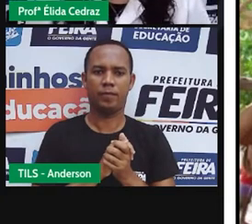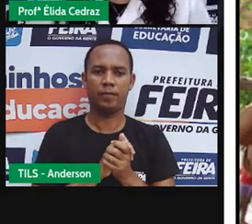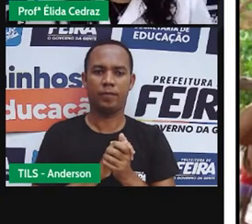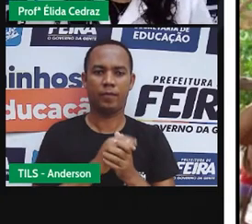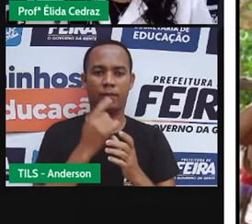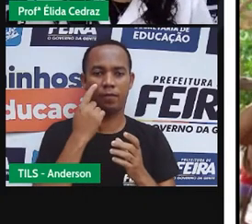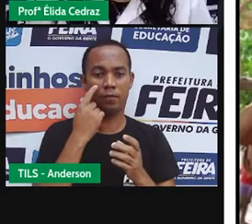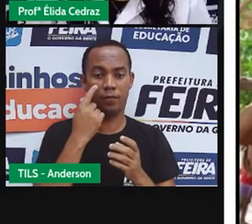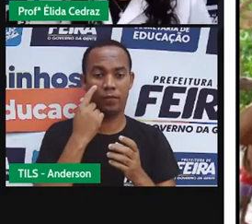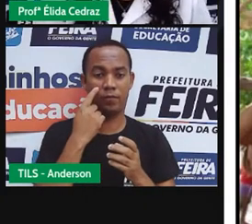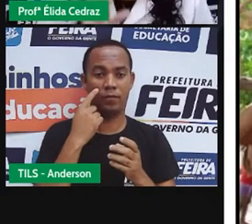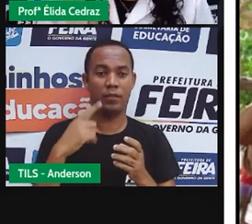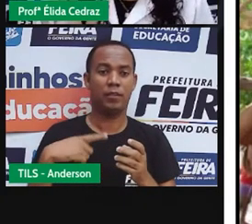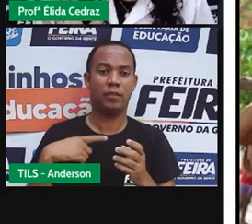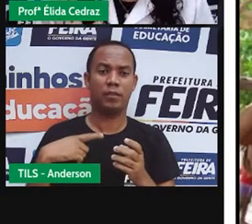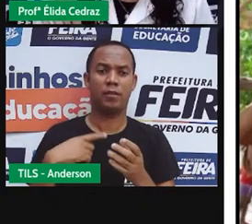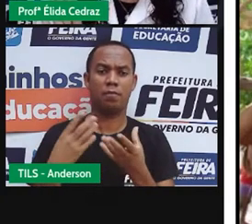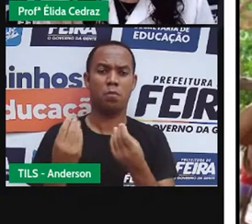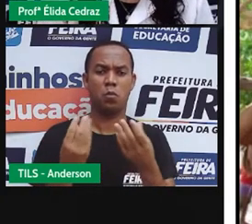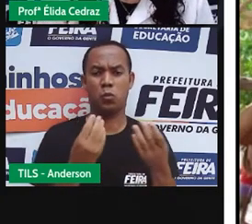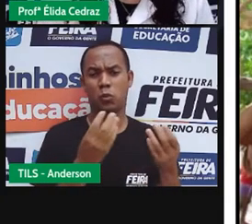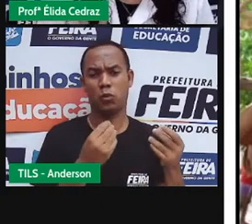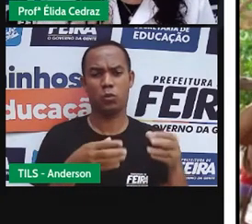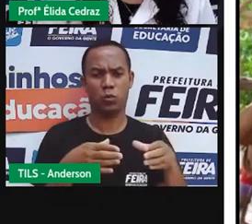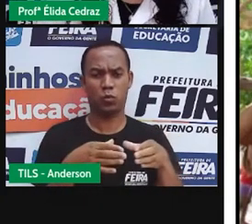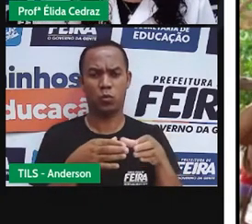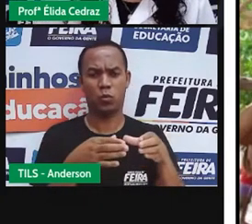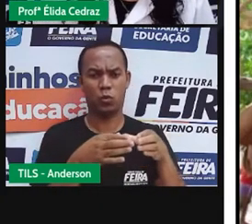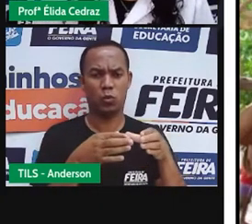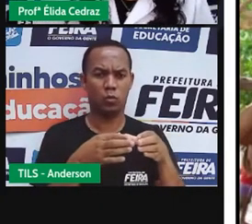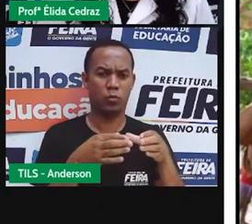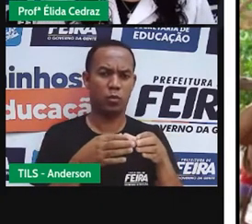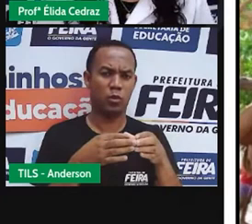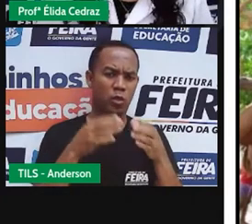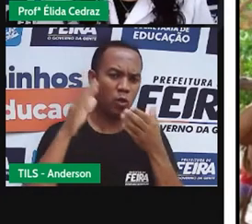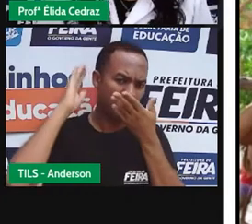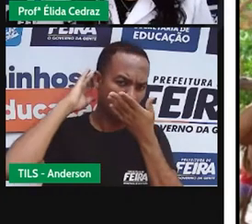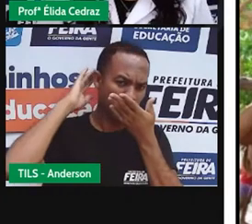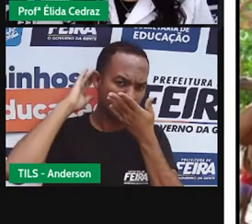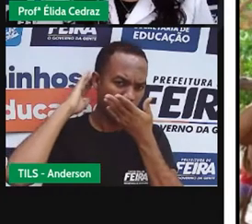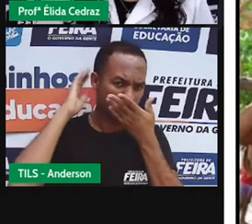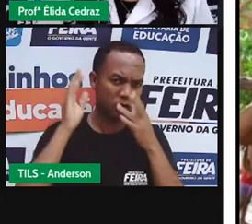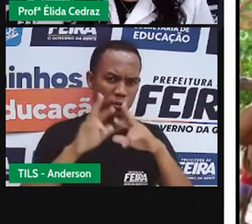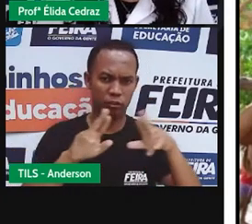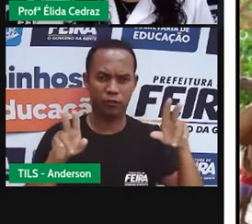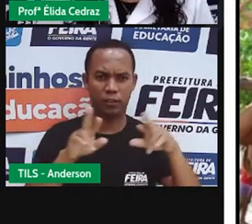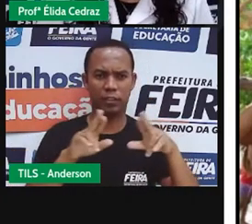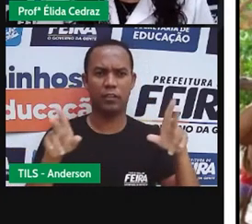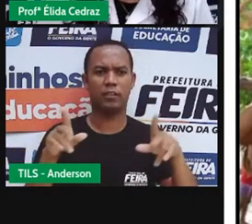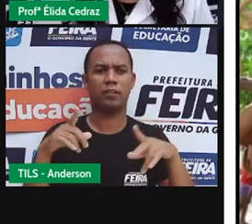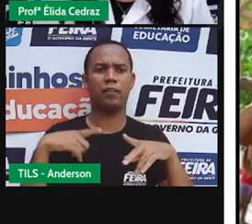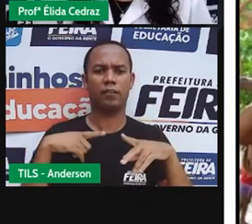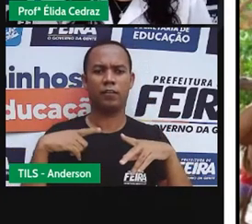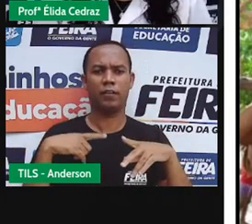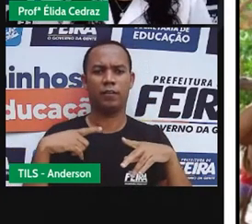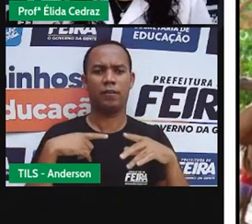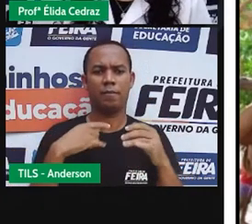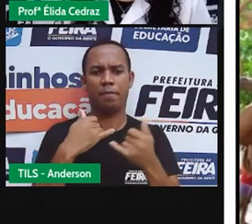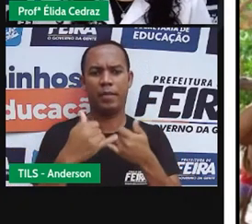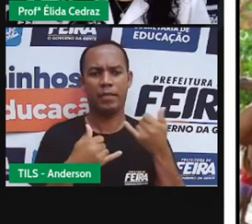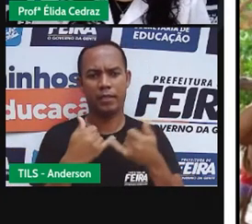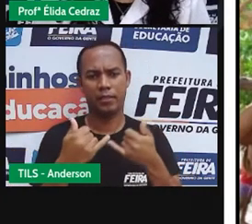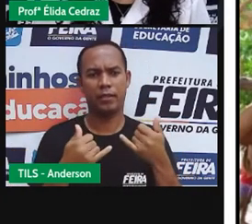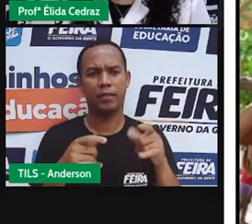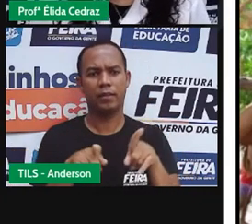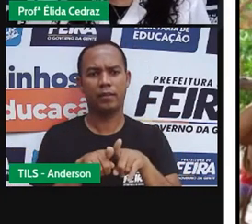Vimos que existem muitos povos indígenas e que eles possuem semelhanças e diferenças entre si. Nas